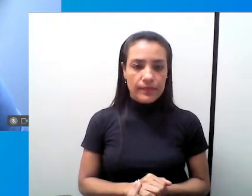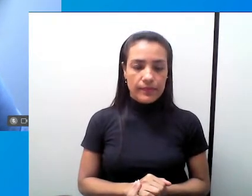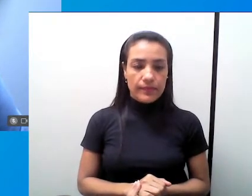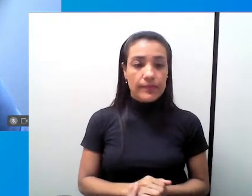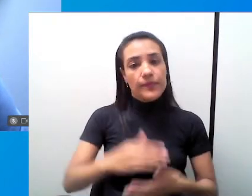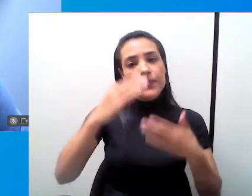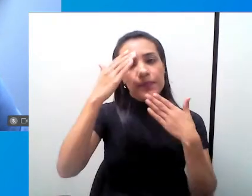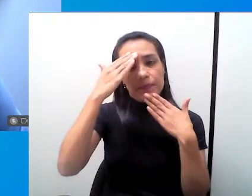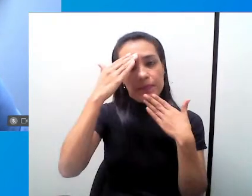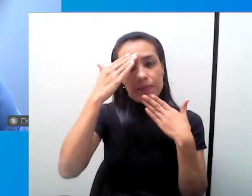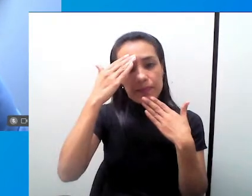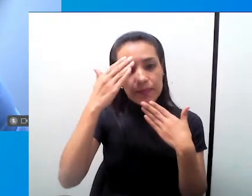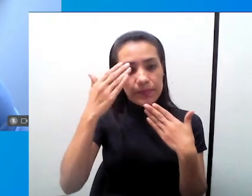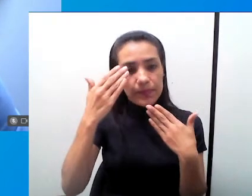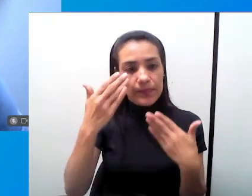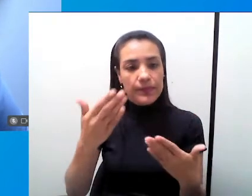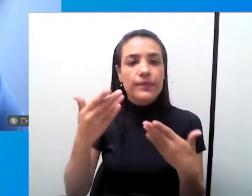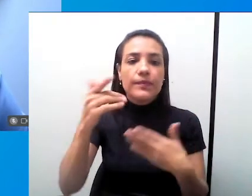obrigado